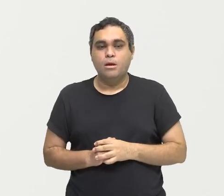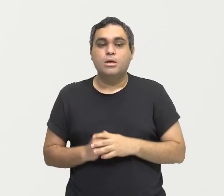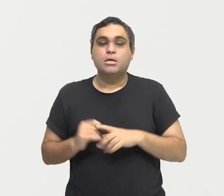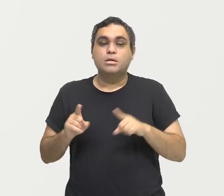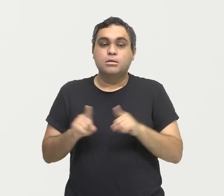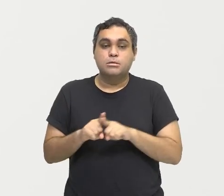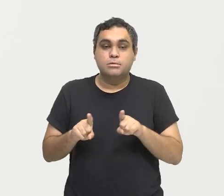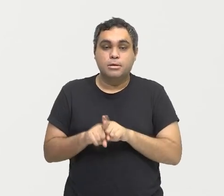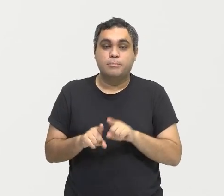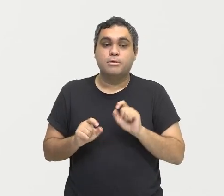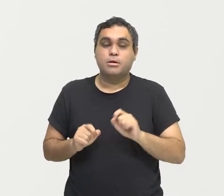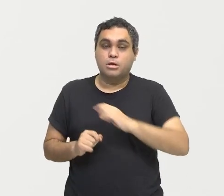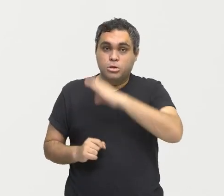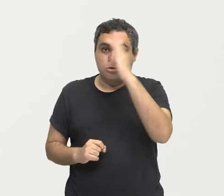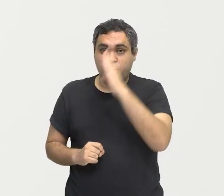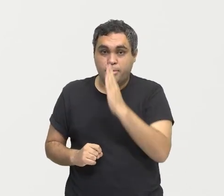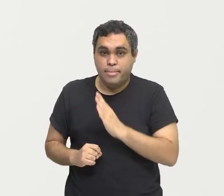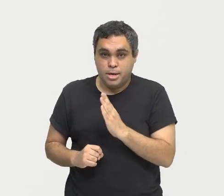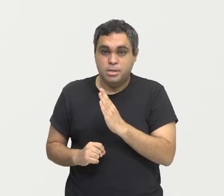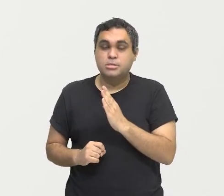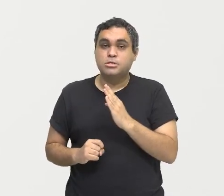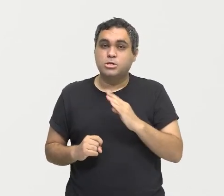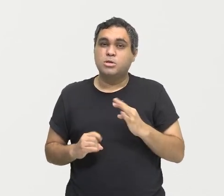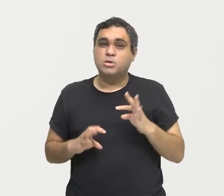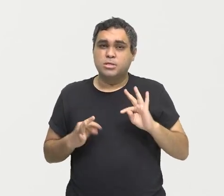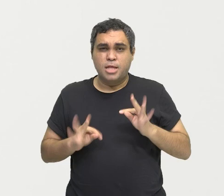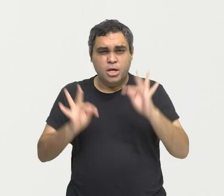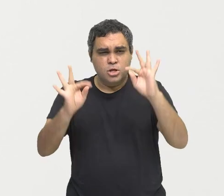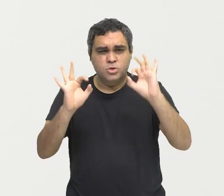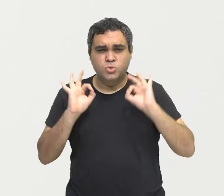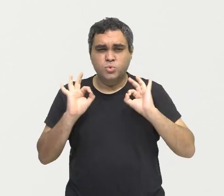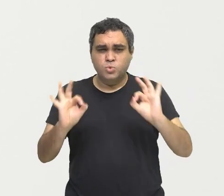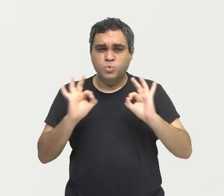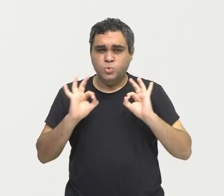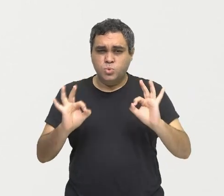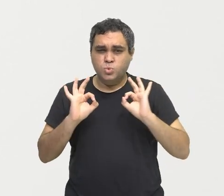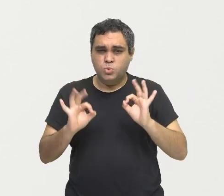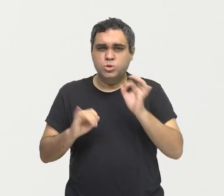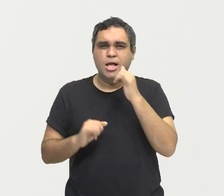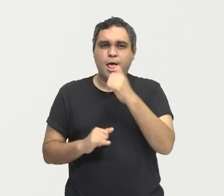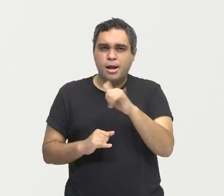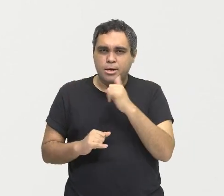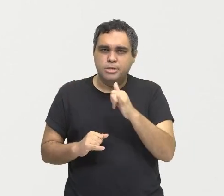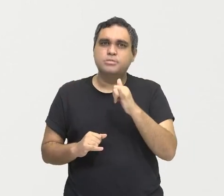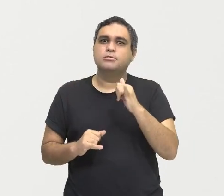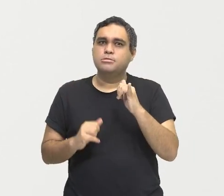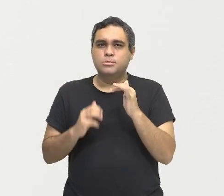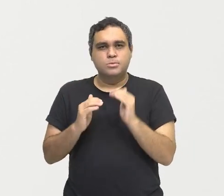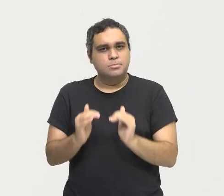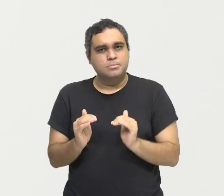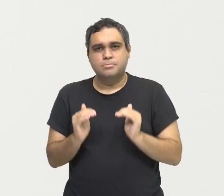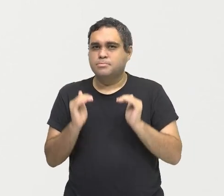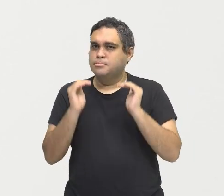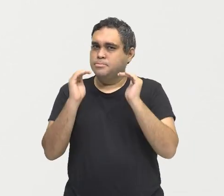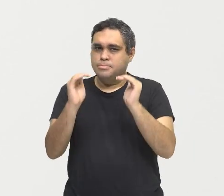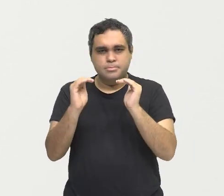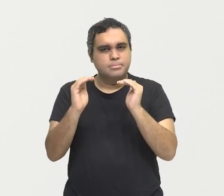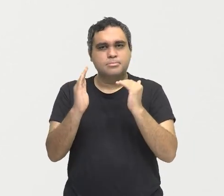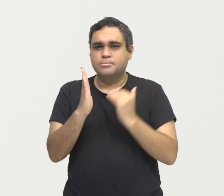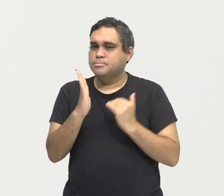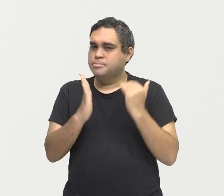nós verificamos que no Brasil o setor tecnológico sofisticado de matriz energética ele vai ser elevado, visto aí